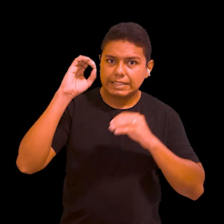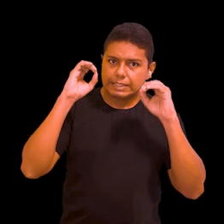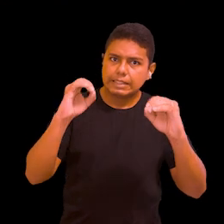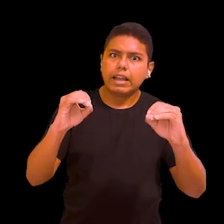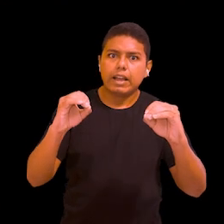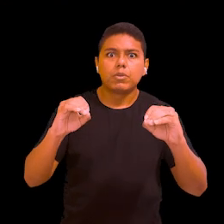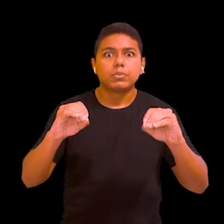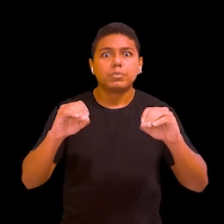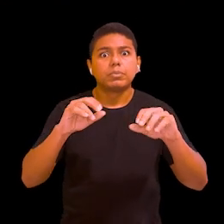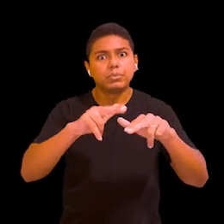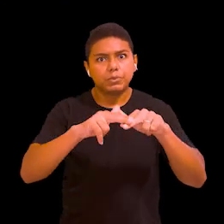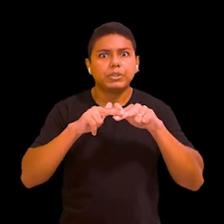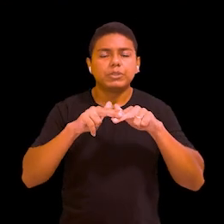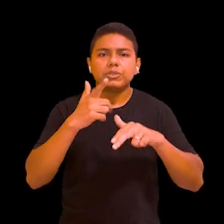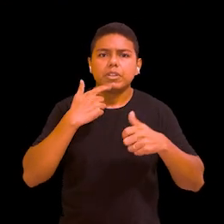por Hemorragia.